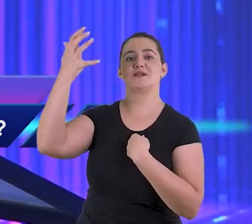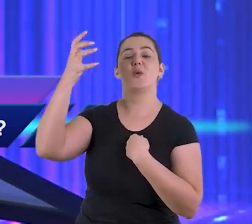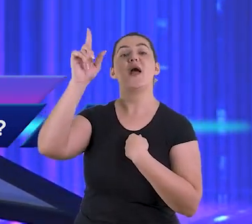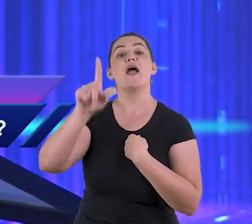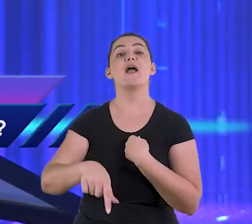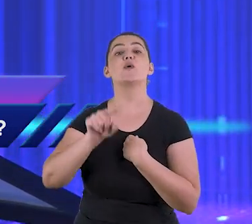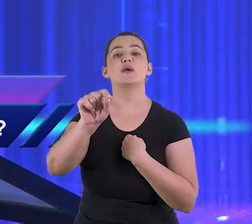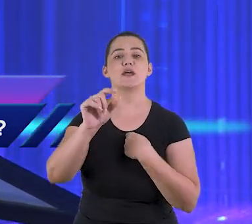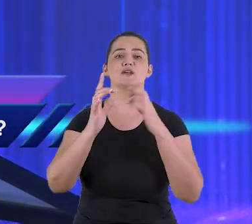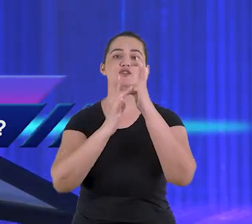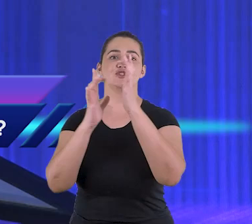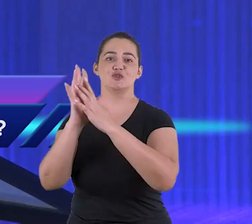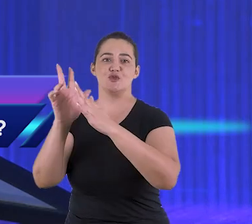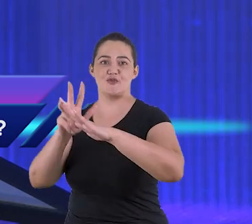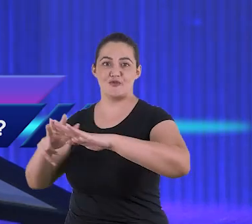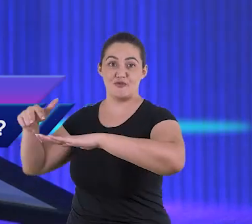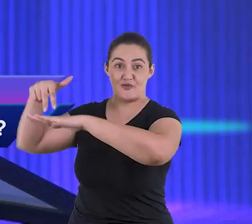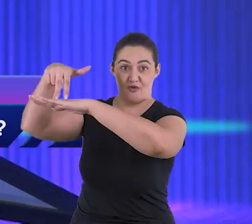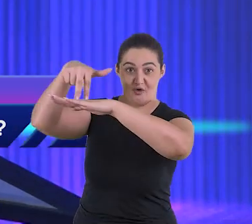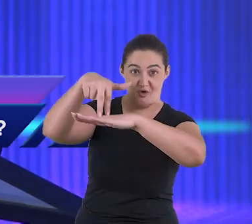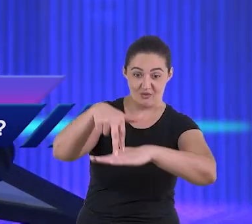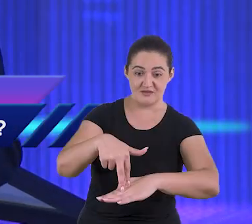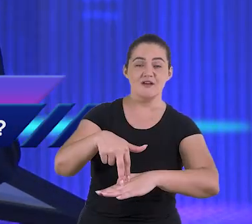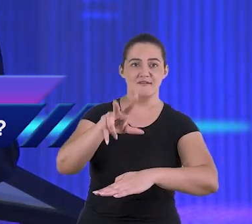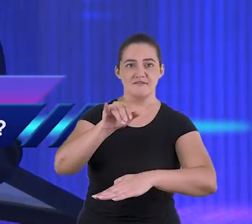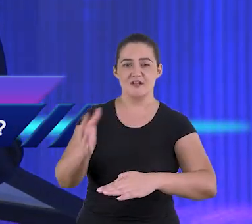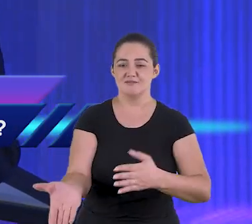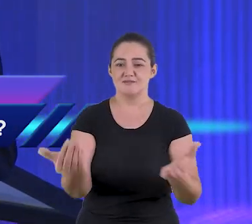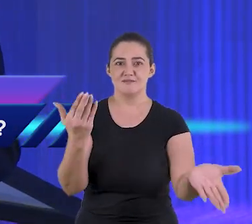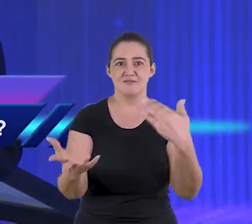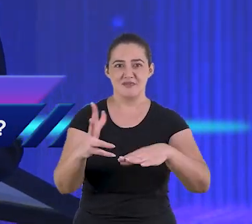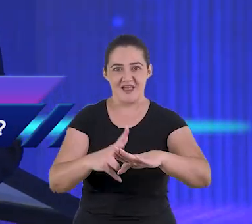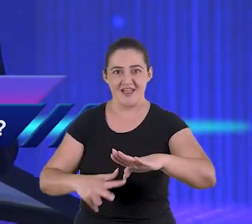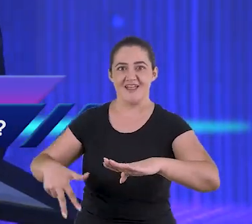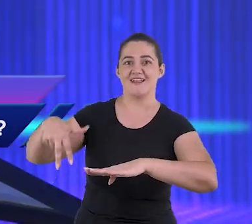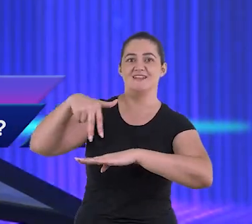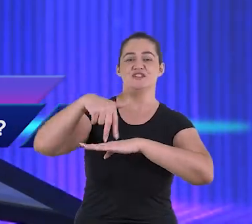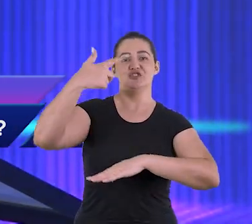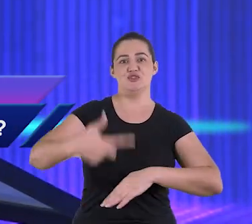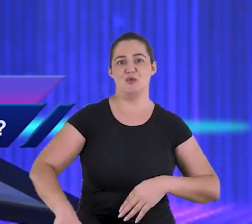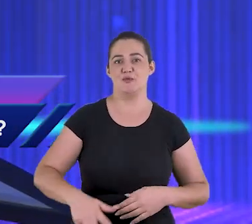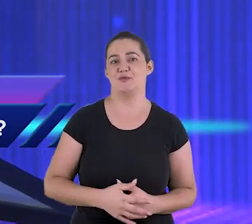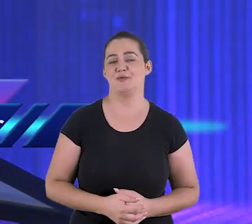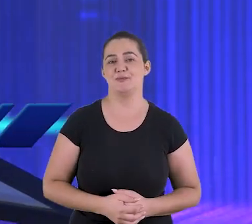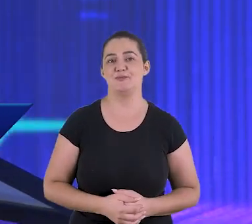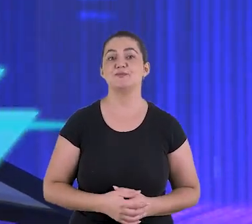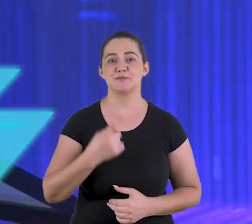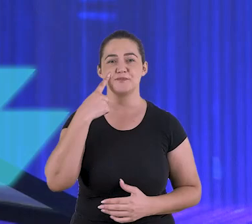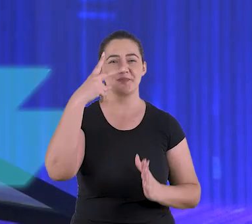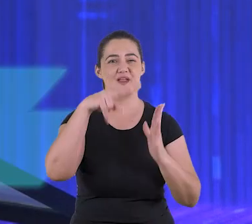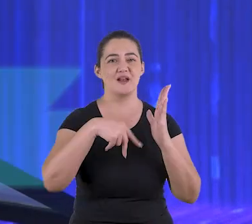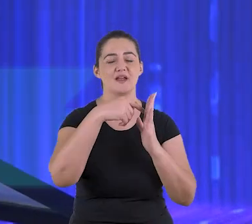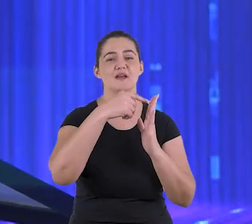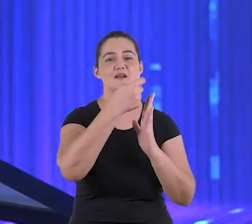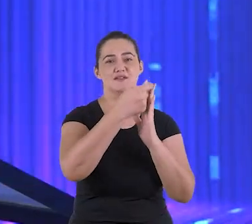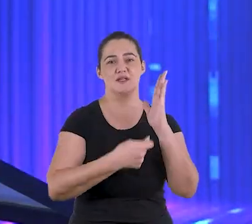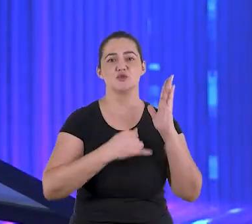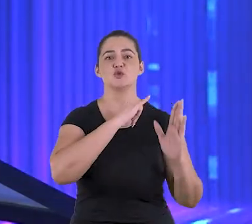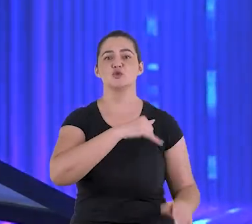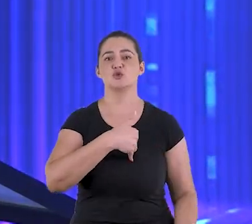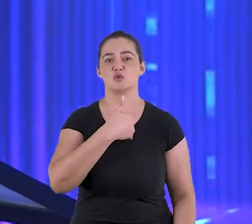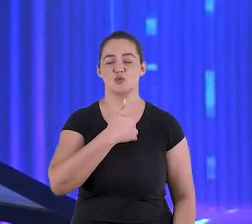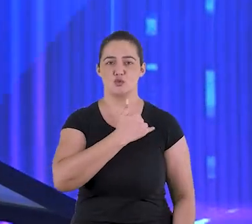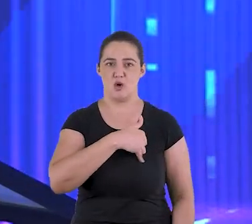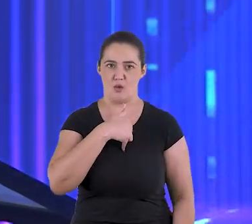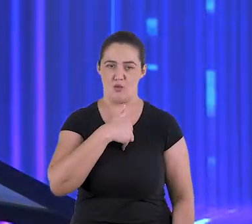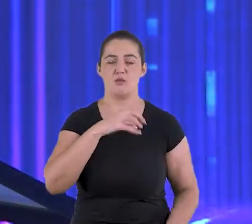para o problema da morte é a ressurreição. Quer ver isso? Palavras do próprio Jesus. Vamos à Bíblia mais uma vez. João